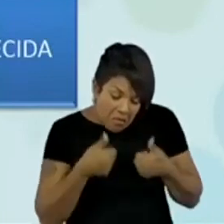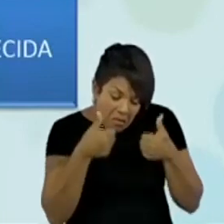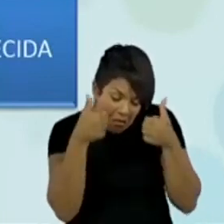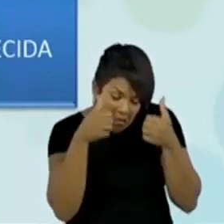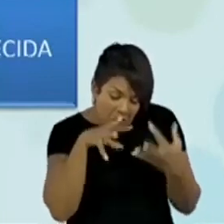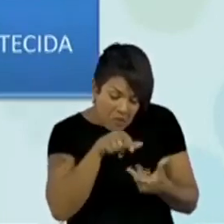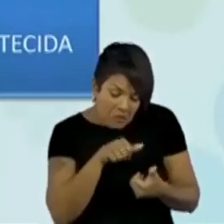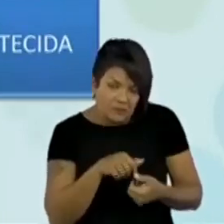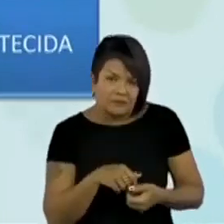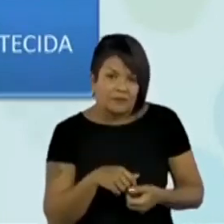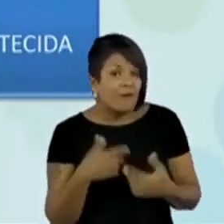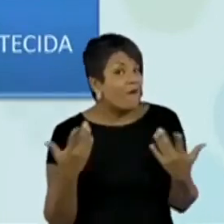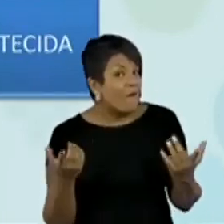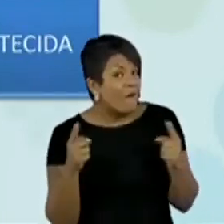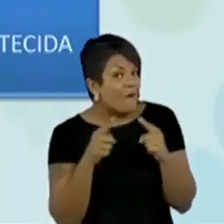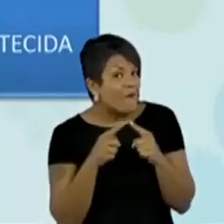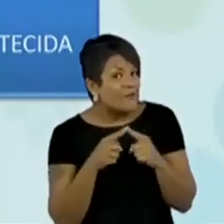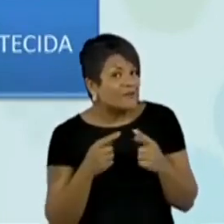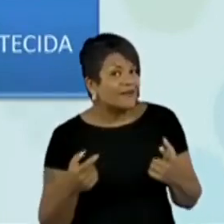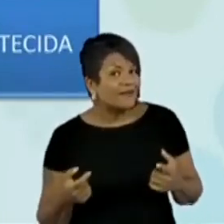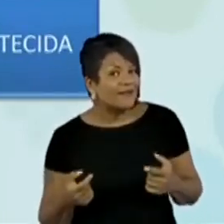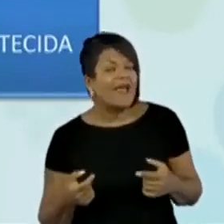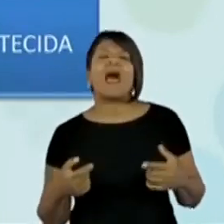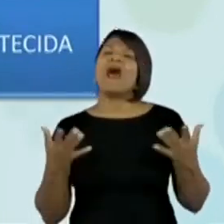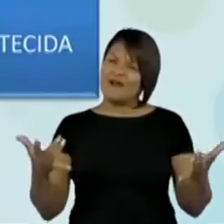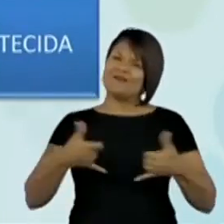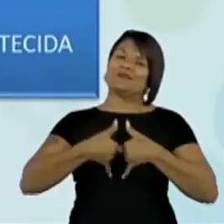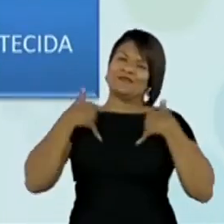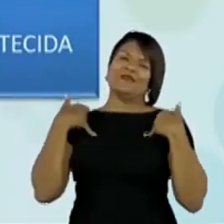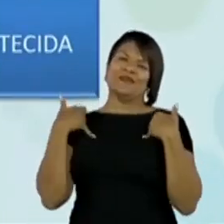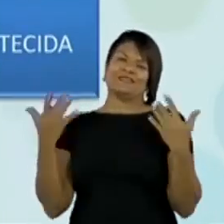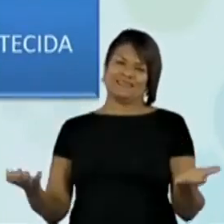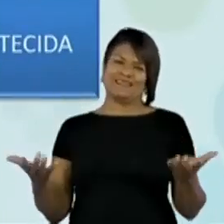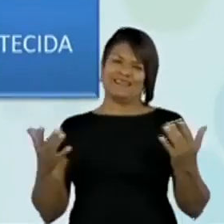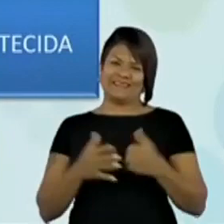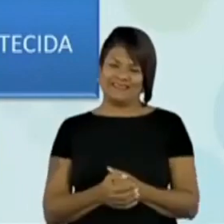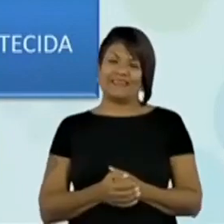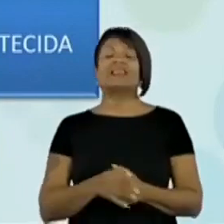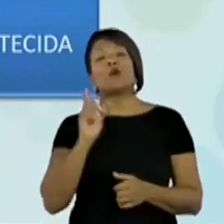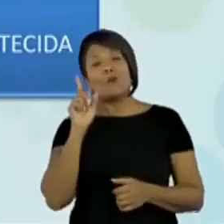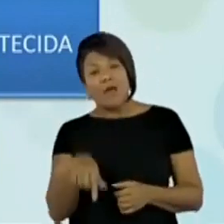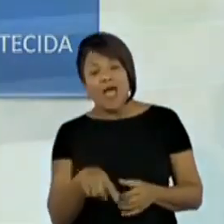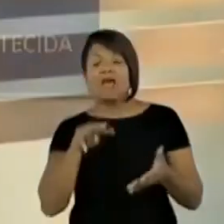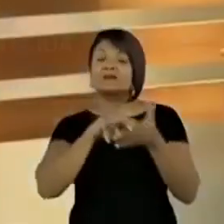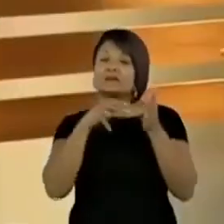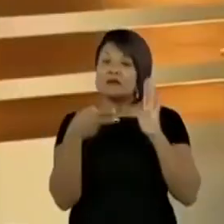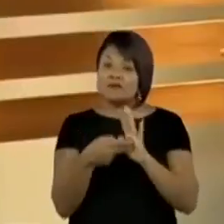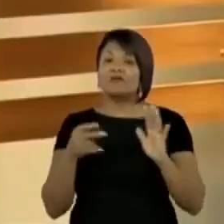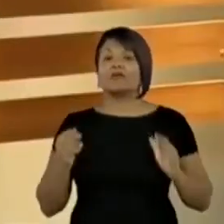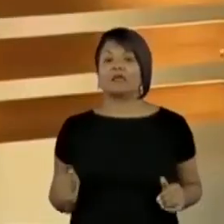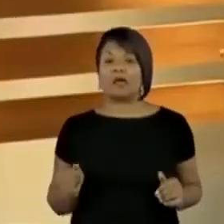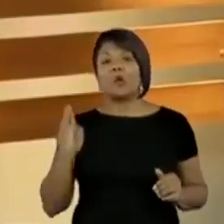mundo? Ó, orgulhosa. Então, é o sentido que ele quis dar. Ele